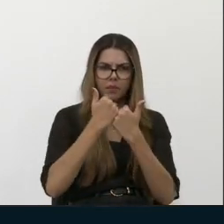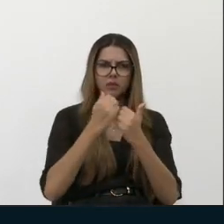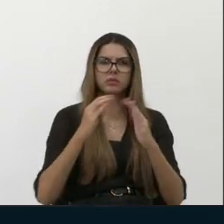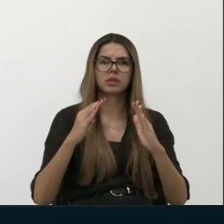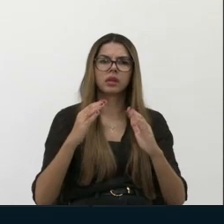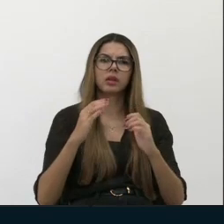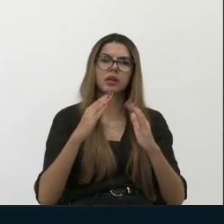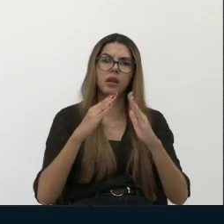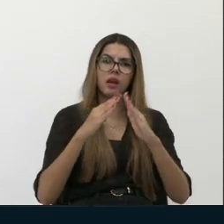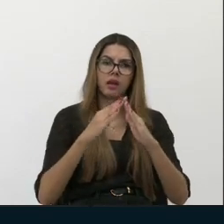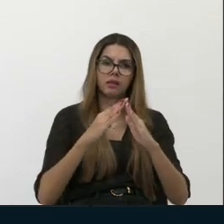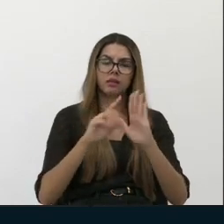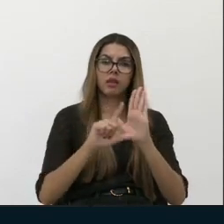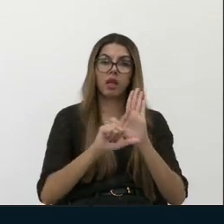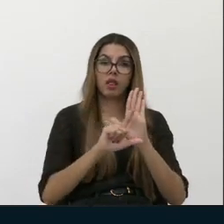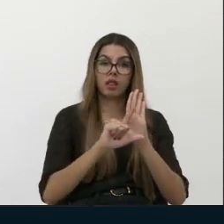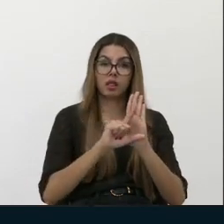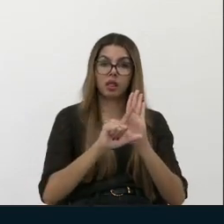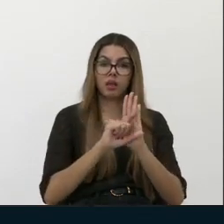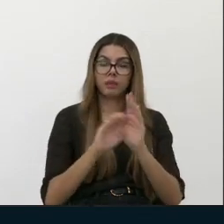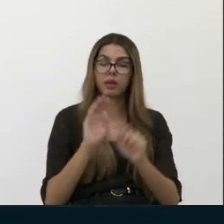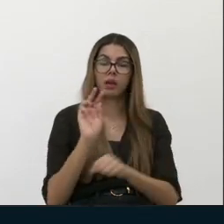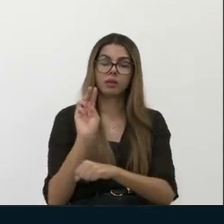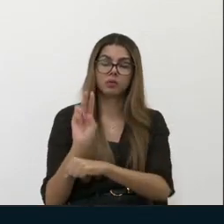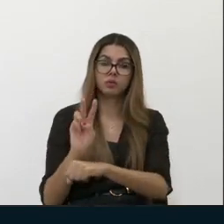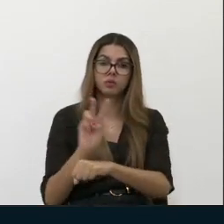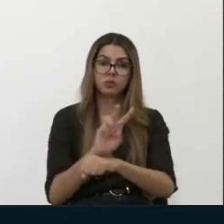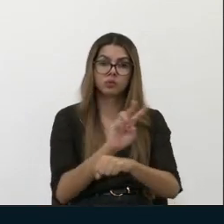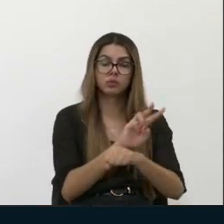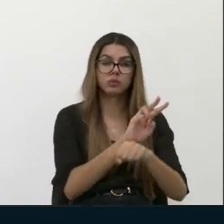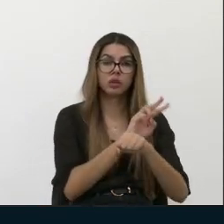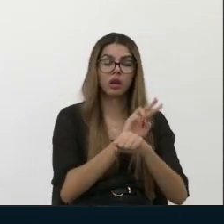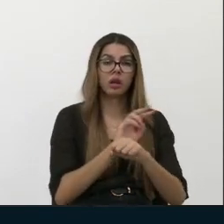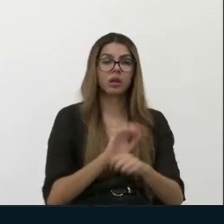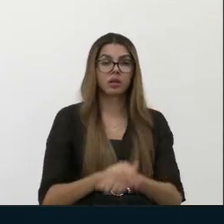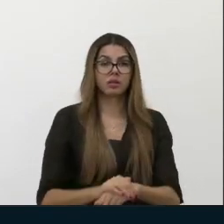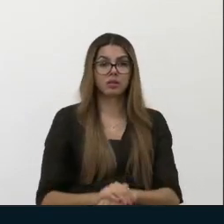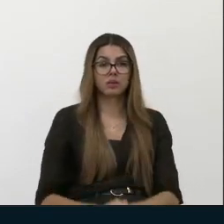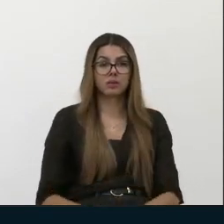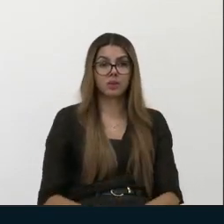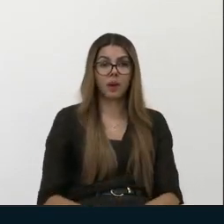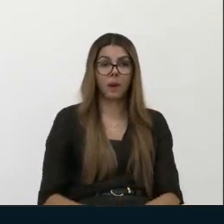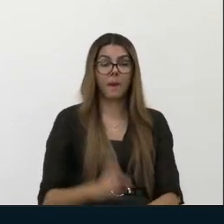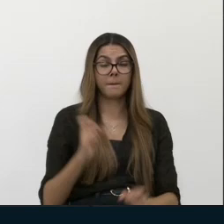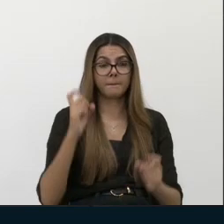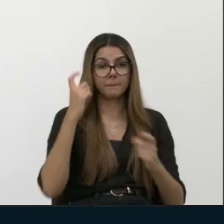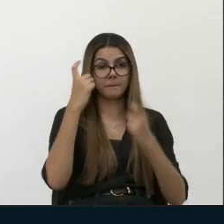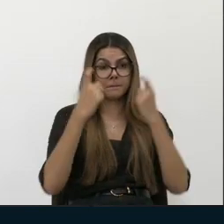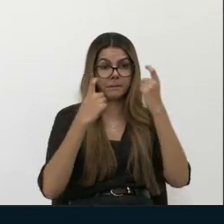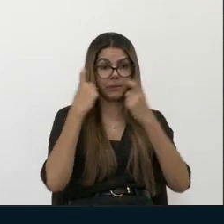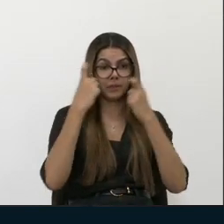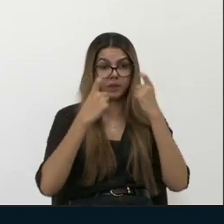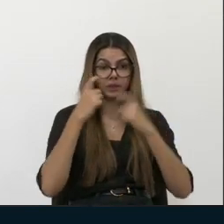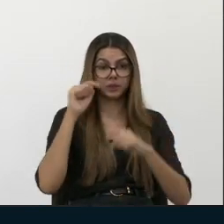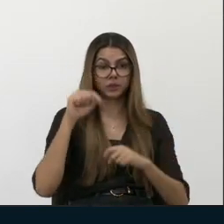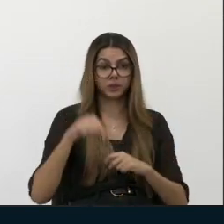limitação geográfica e da matéria relacionada a Brasília, mas com a preocupação que essa casa tem, a preocupação que